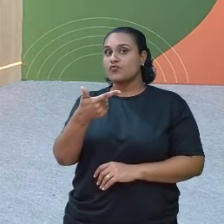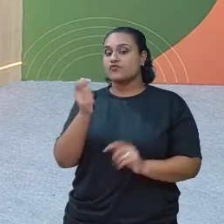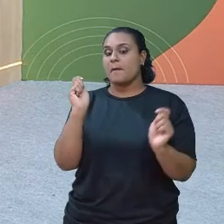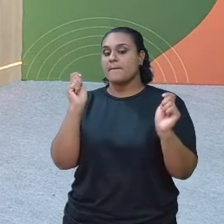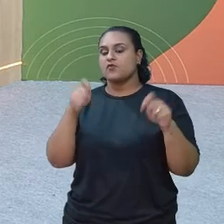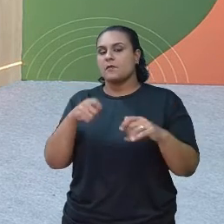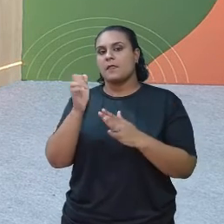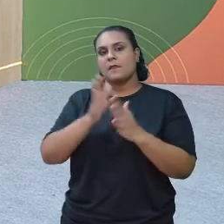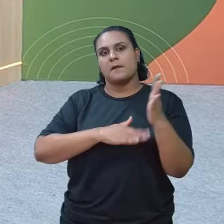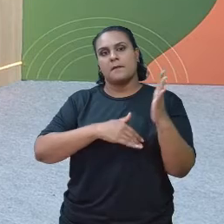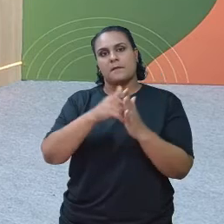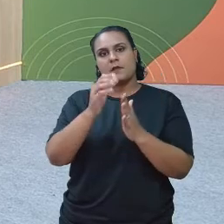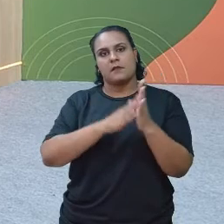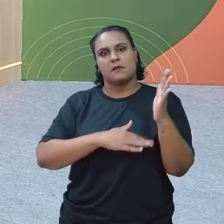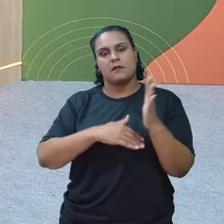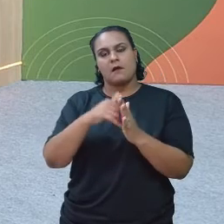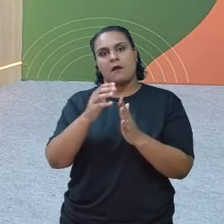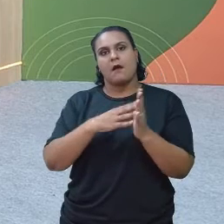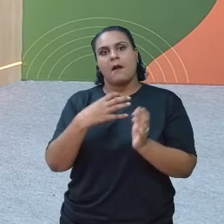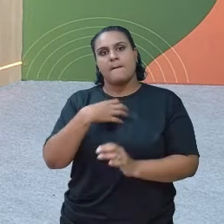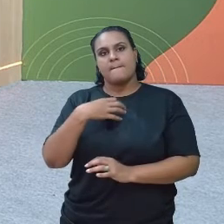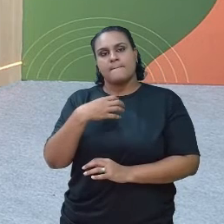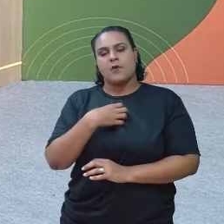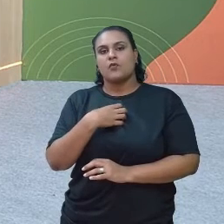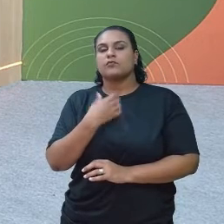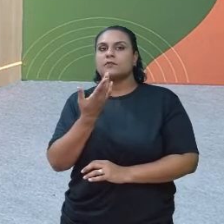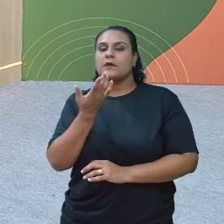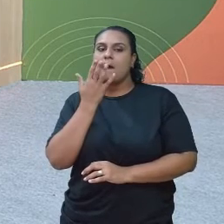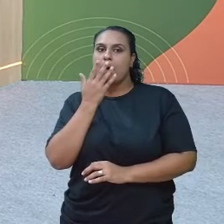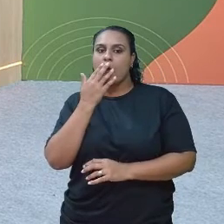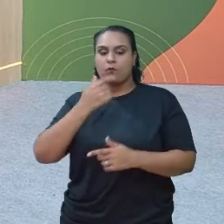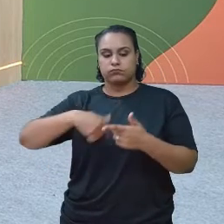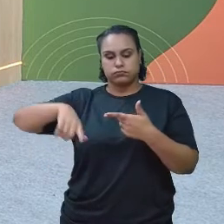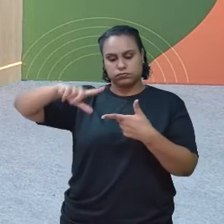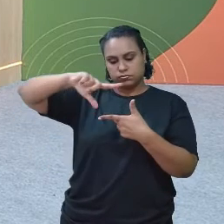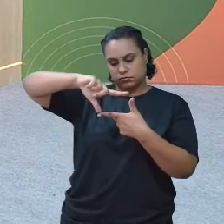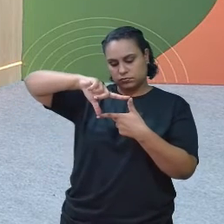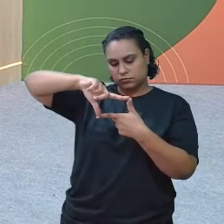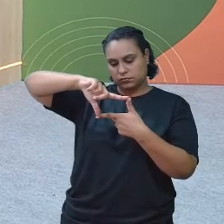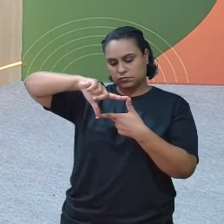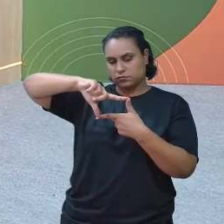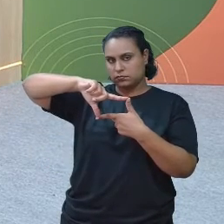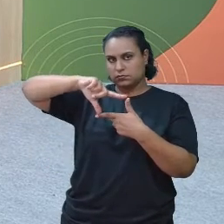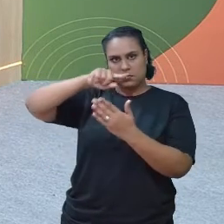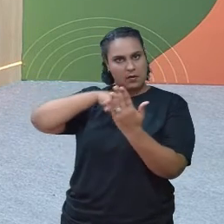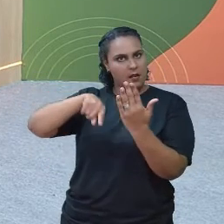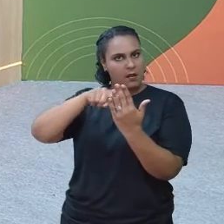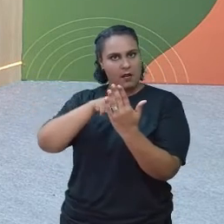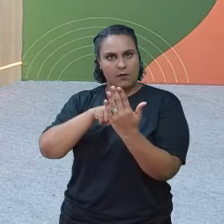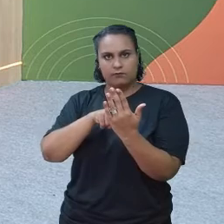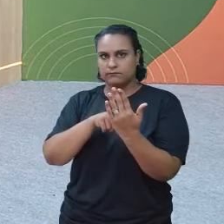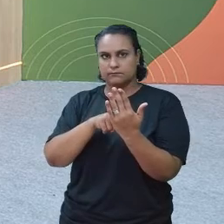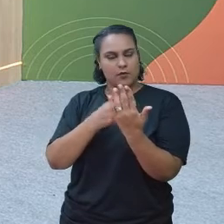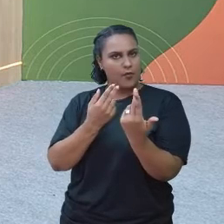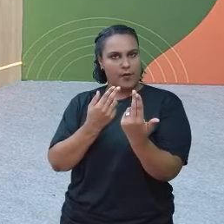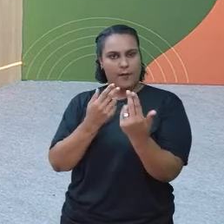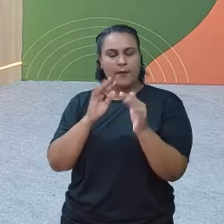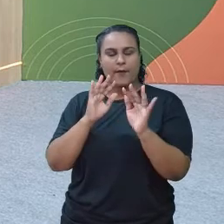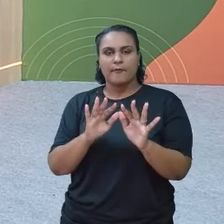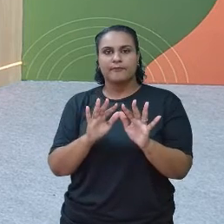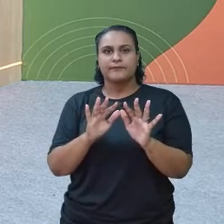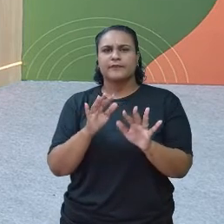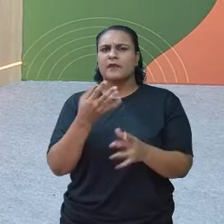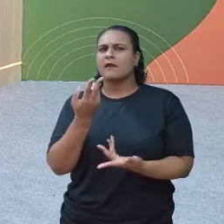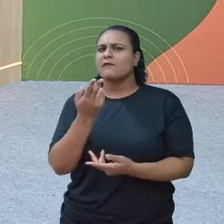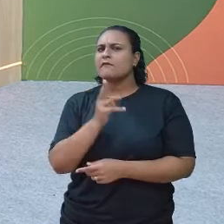essa região, de modo que a cor que esteja na parte retangular não seja a mesma cor. Então, o que é que a gente vai